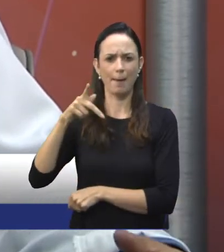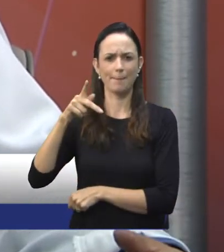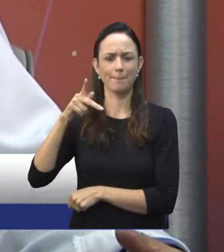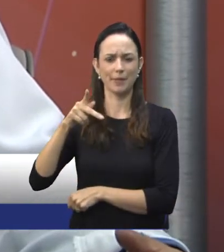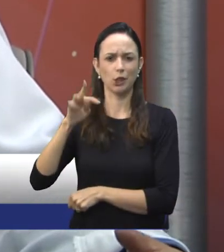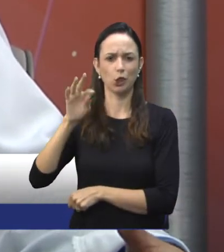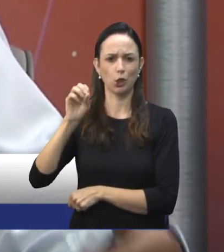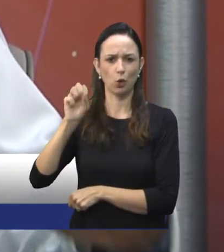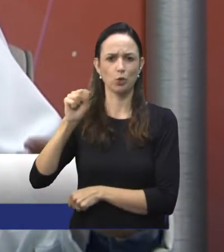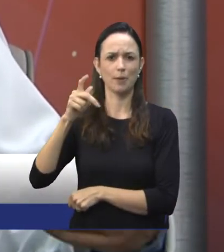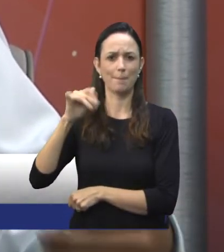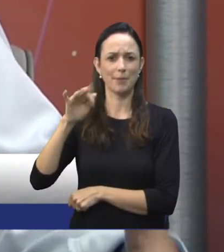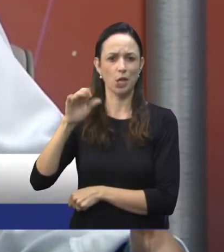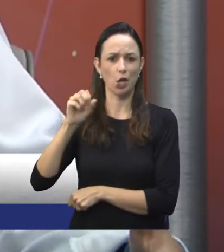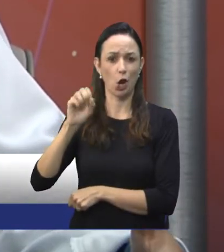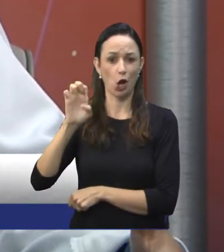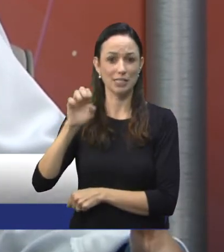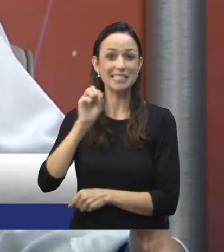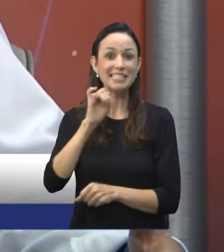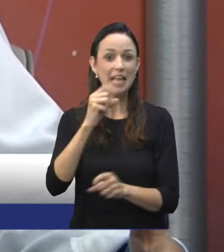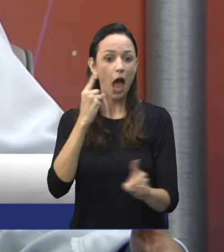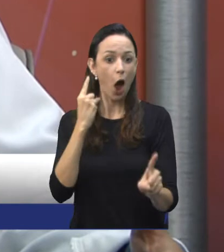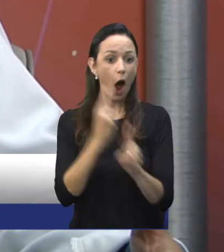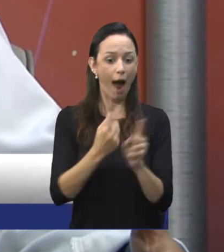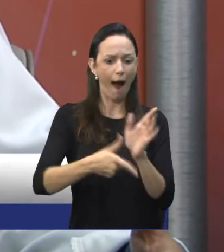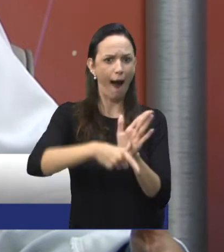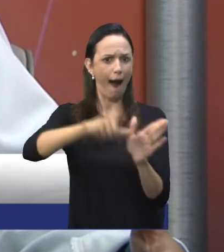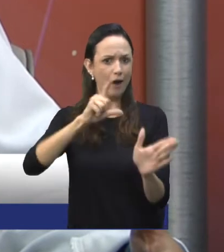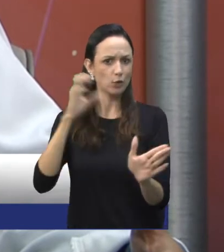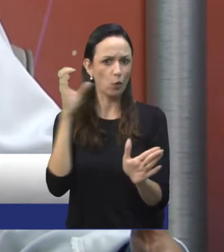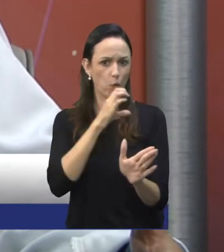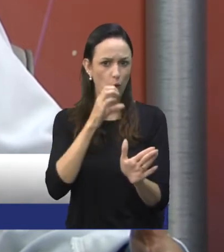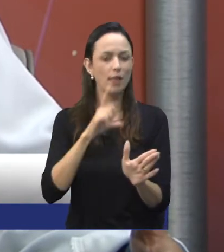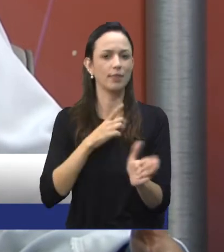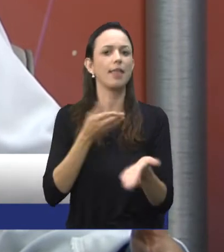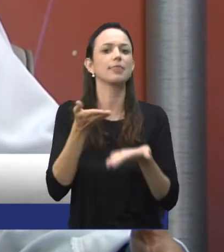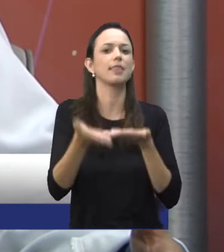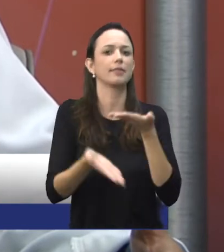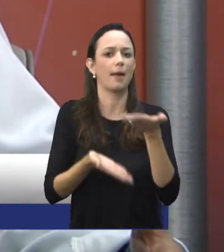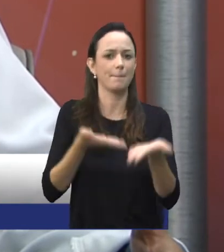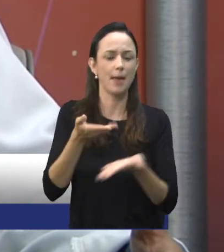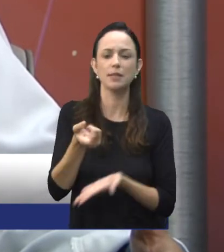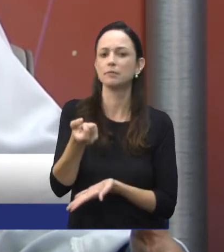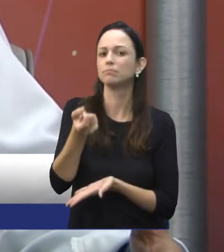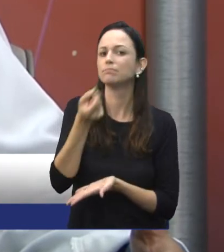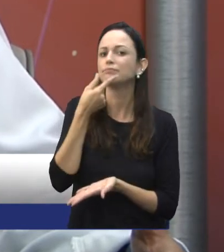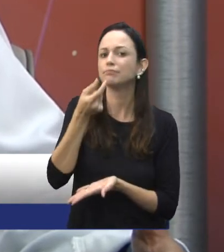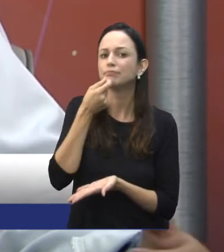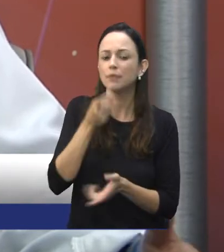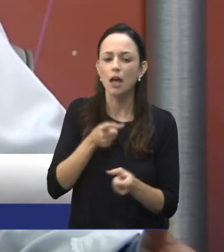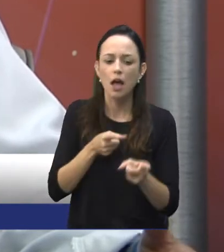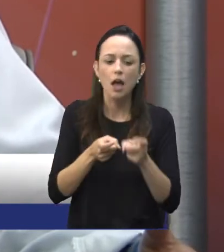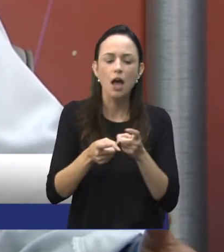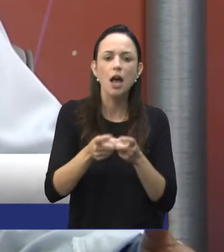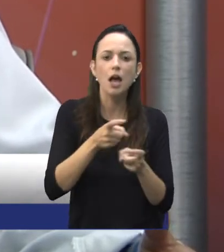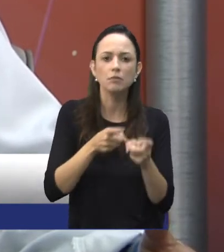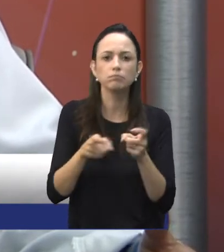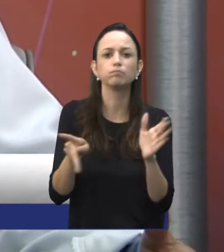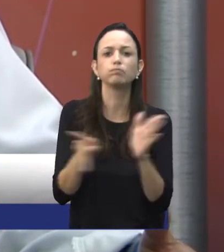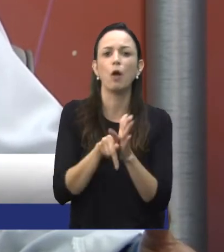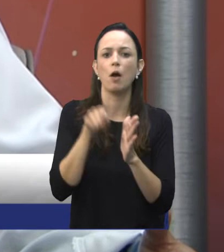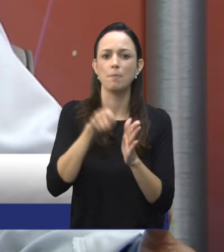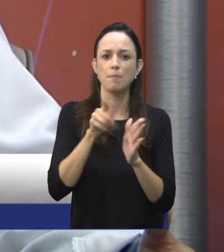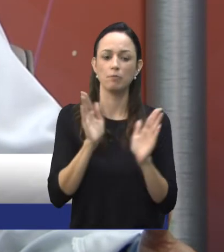se ela diagnosticada rapidamente, ela tem tratamento através de antibióticos específicos que vão matar a